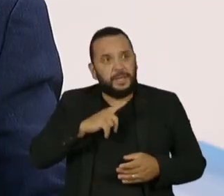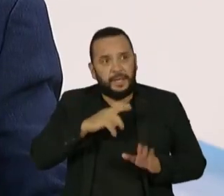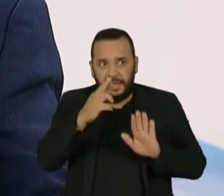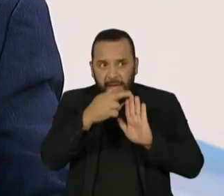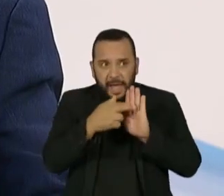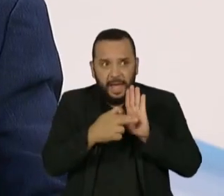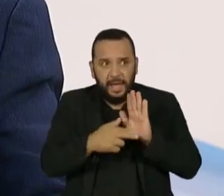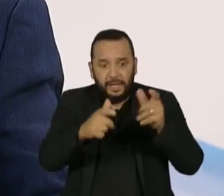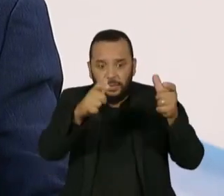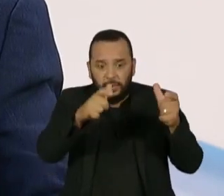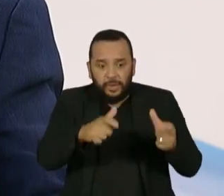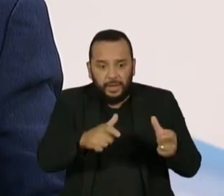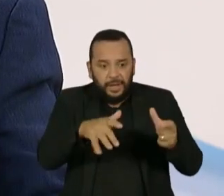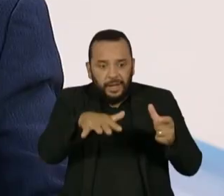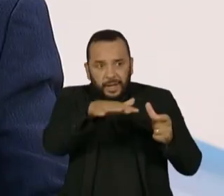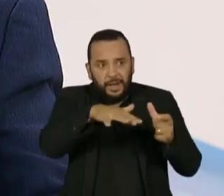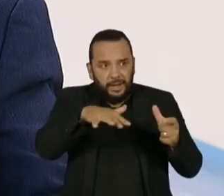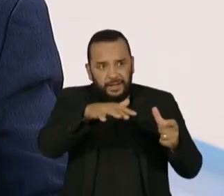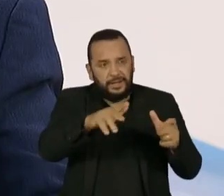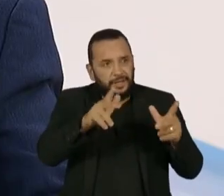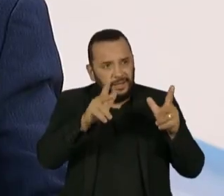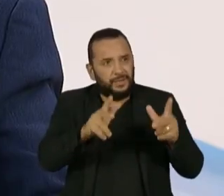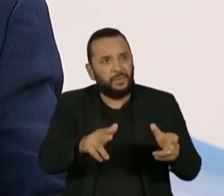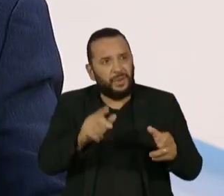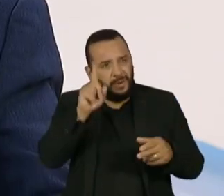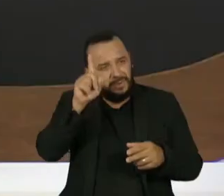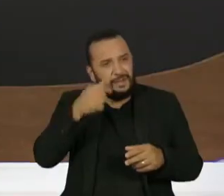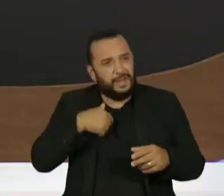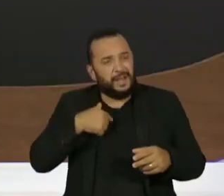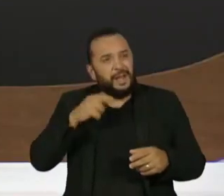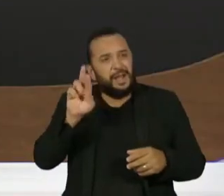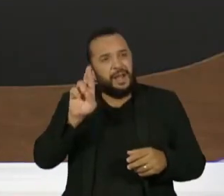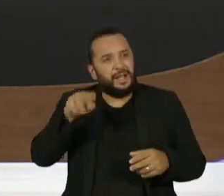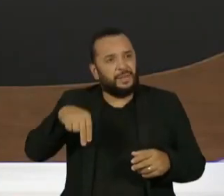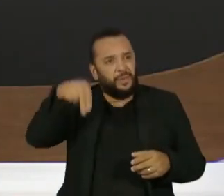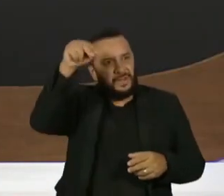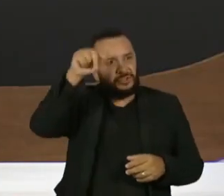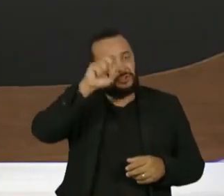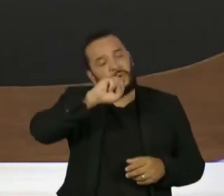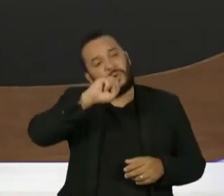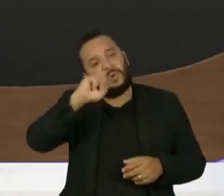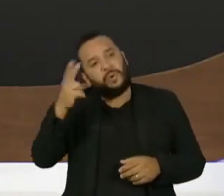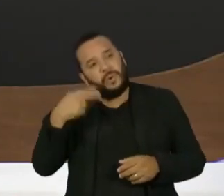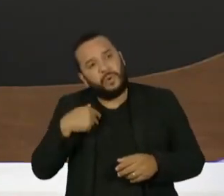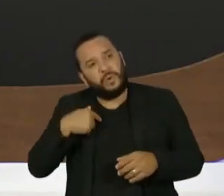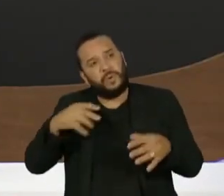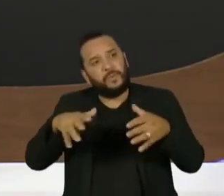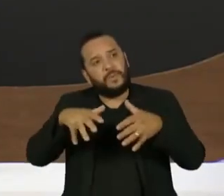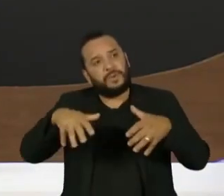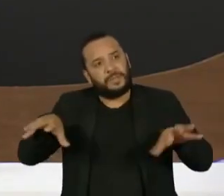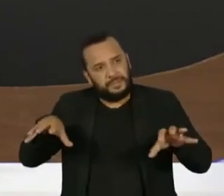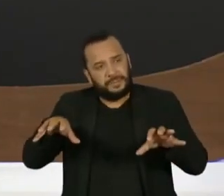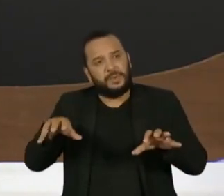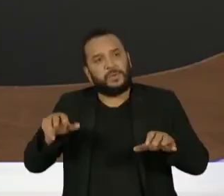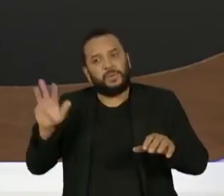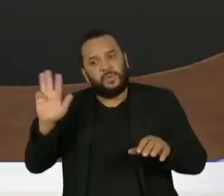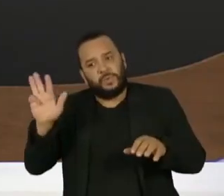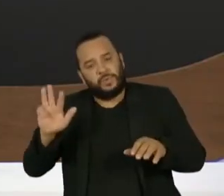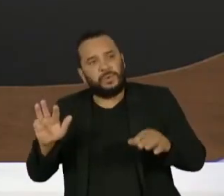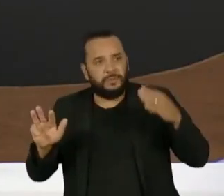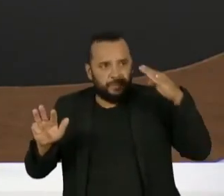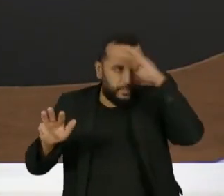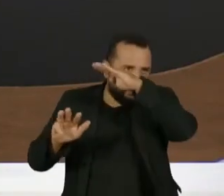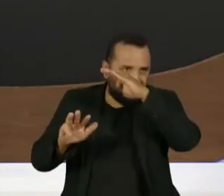como é o caso dessa configuração do Rio Grande do Norte, ou a polarização lulismo versus bolsonarismo também